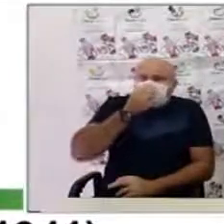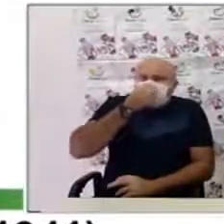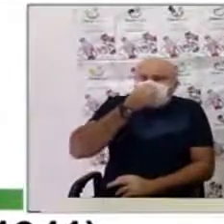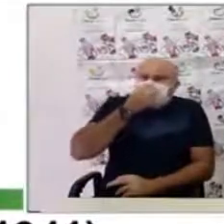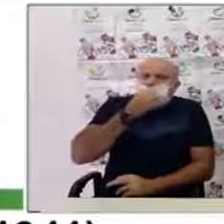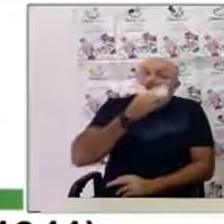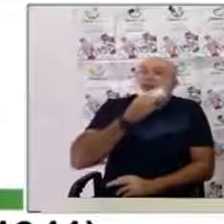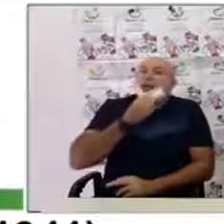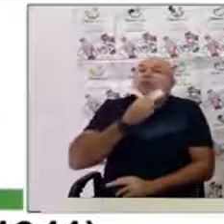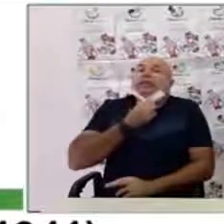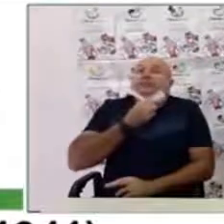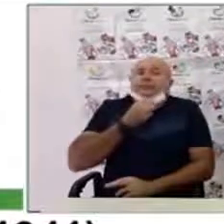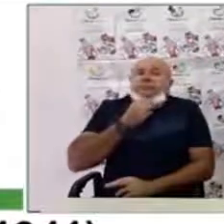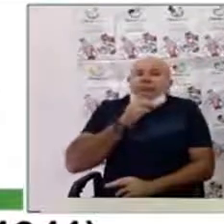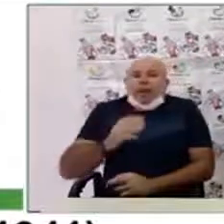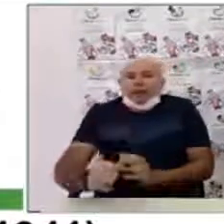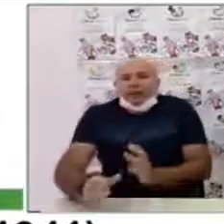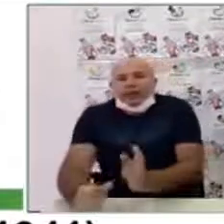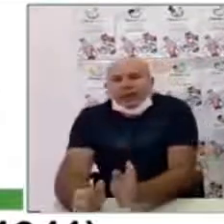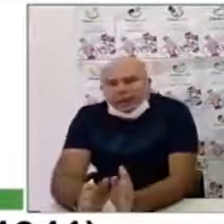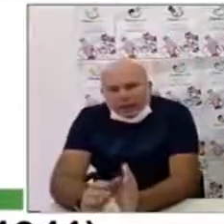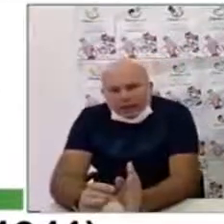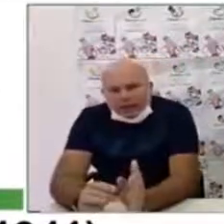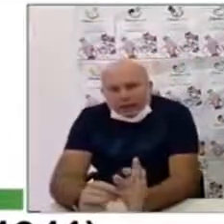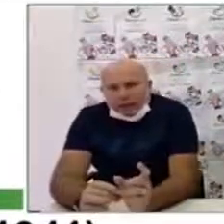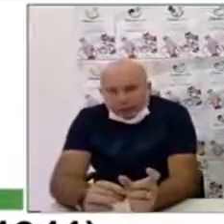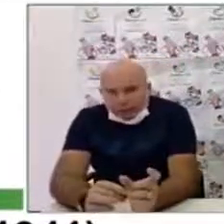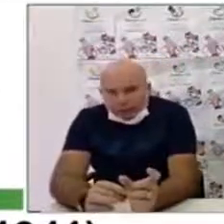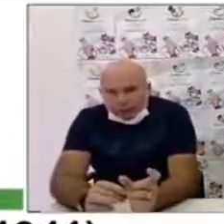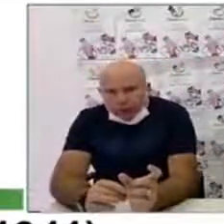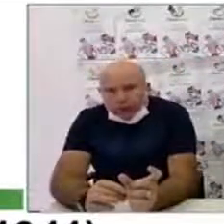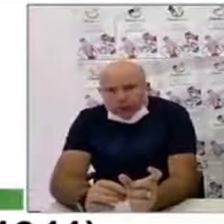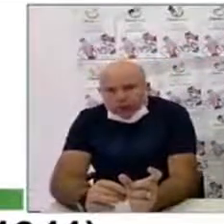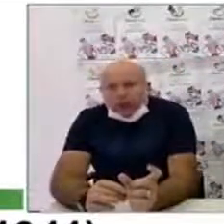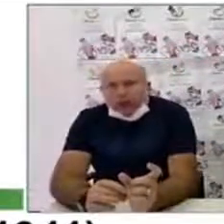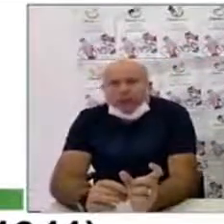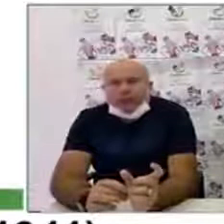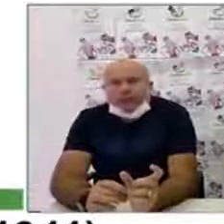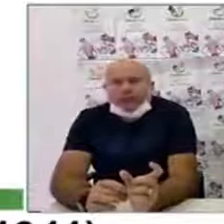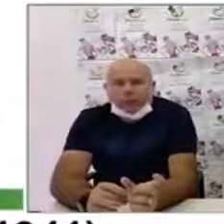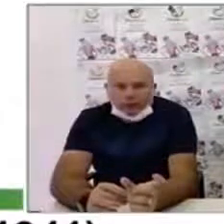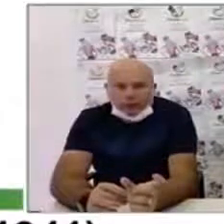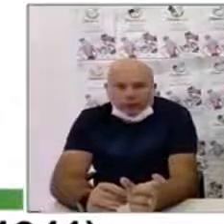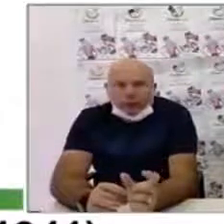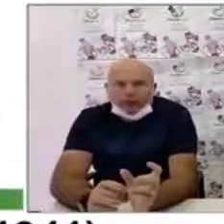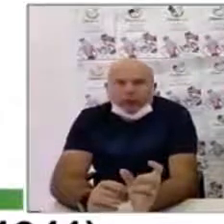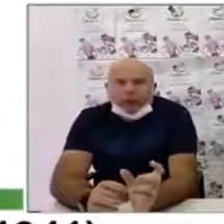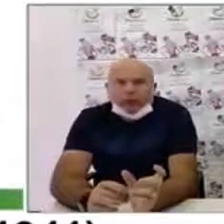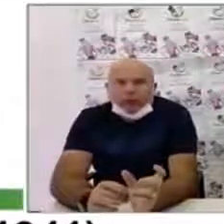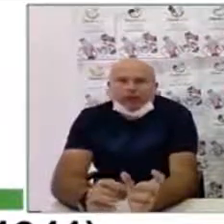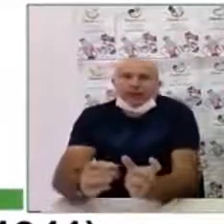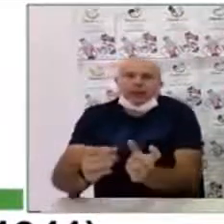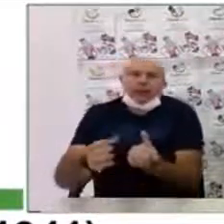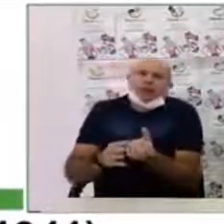um pouquinho a máscara que está incomodando. Você tem um elemento radioativo polônio. O polônio ele é um alfa emissor. Por sinal, o